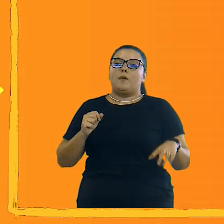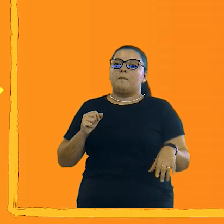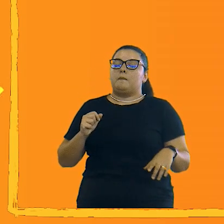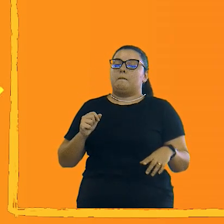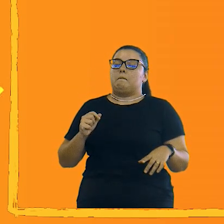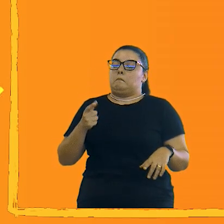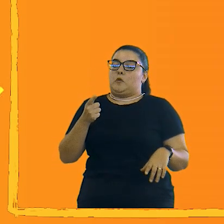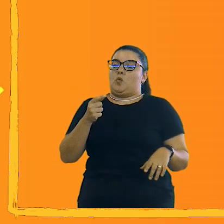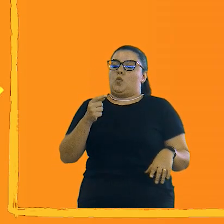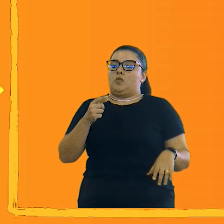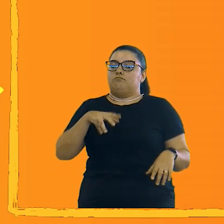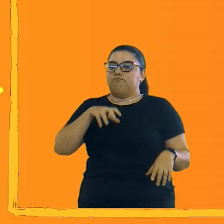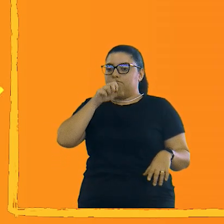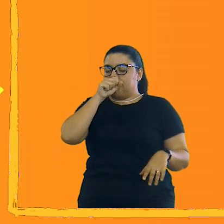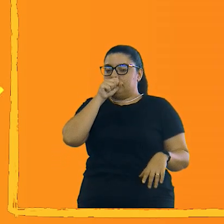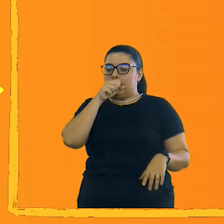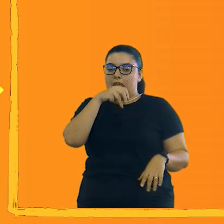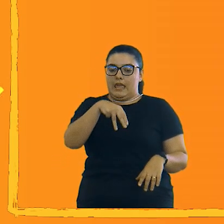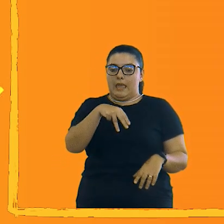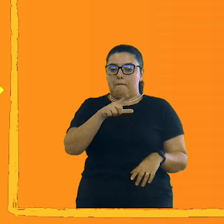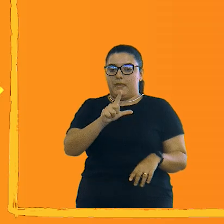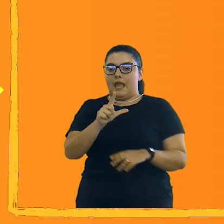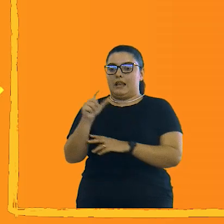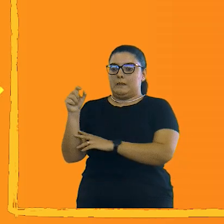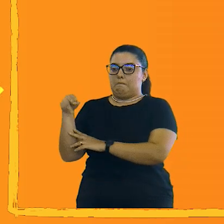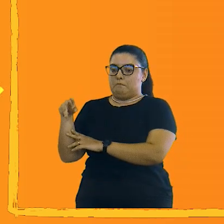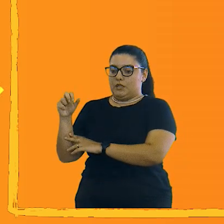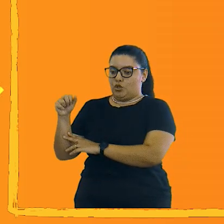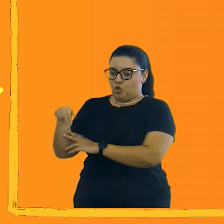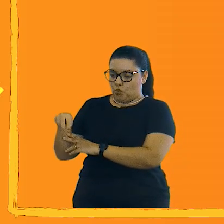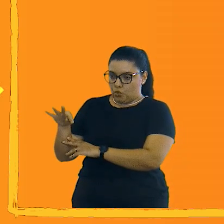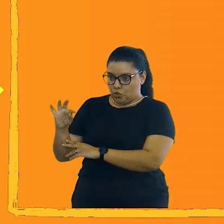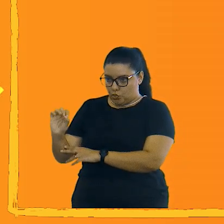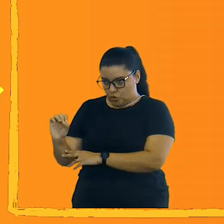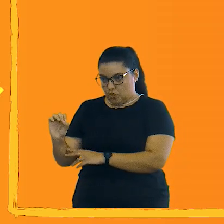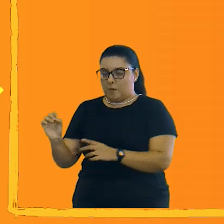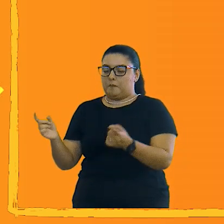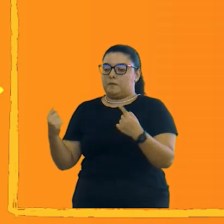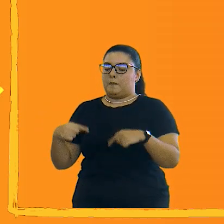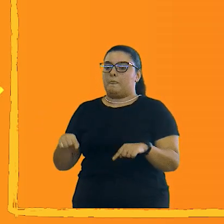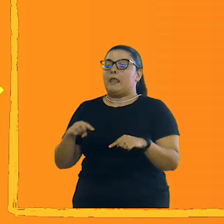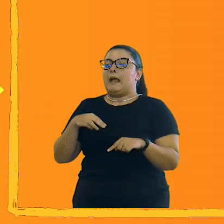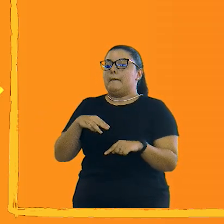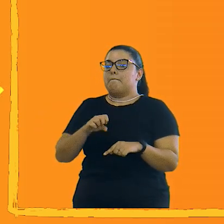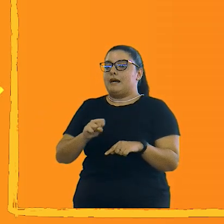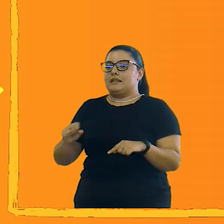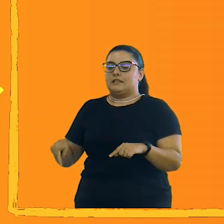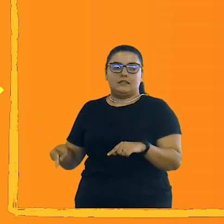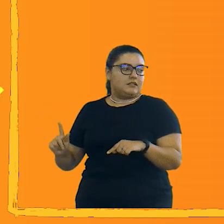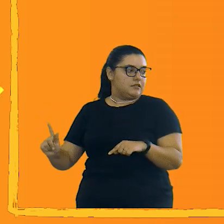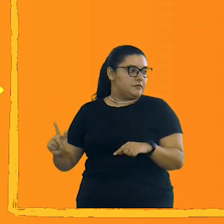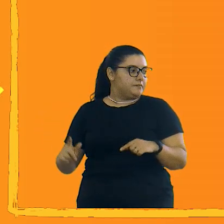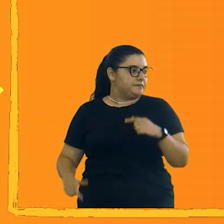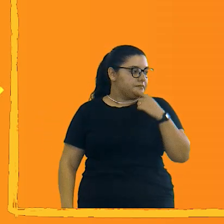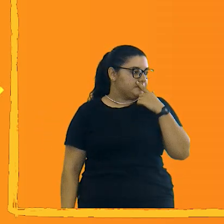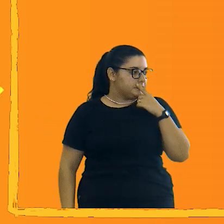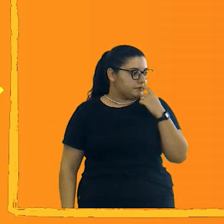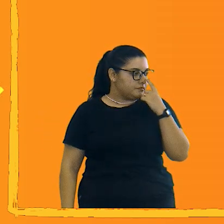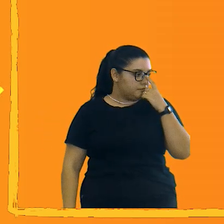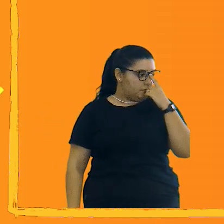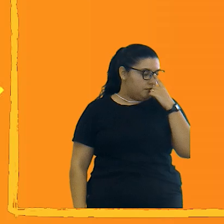é dado por ml por minuto e a massa em kog galera divisão de fração como é que